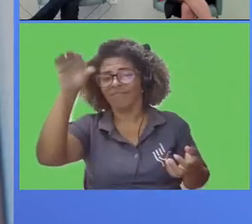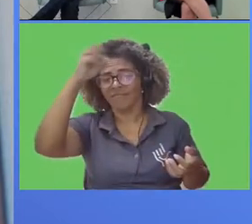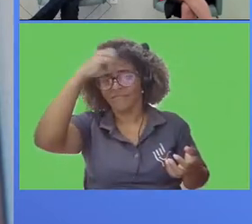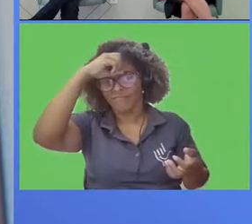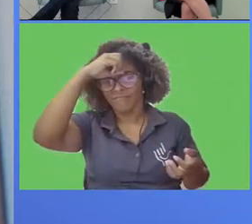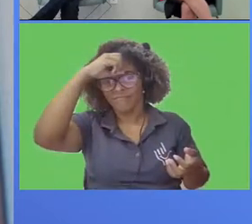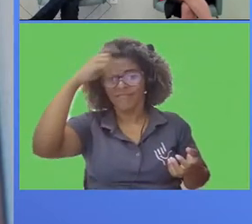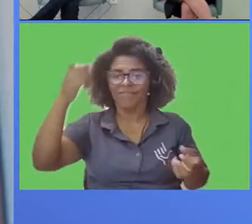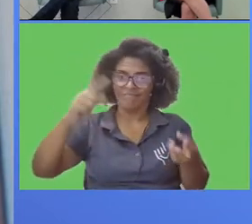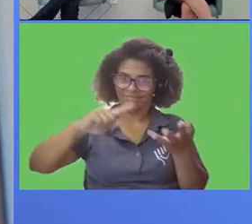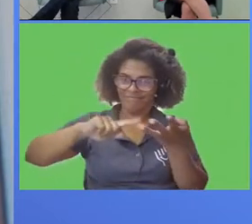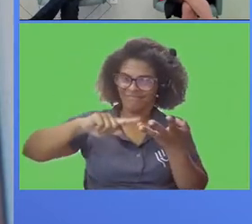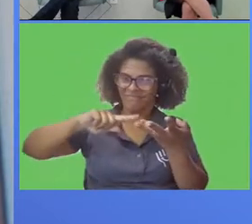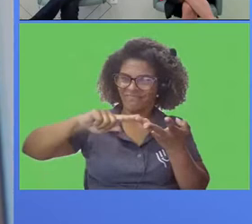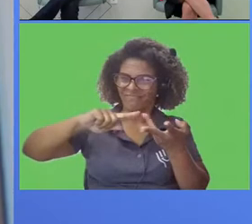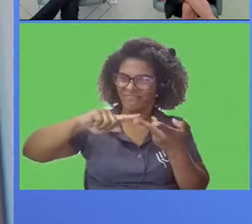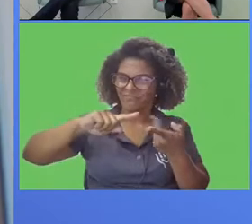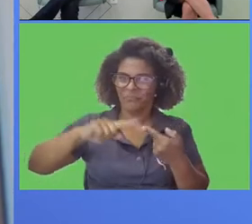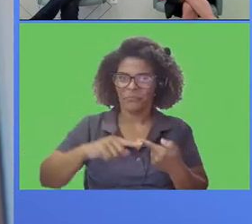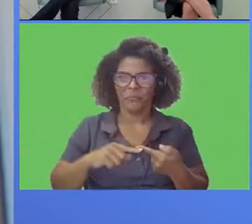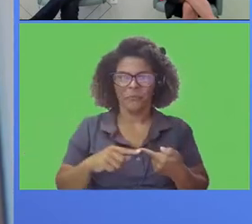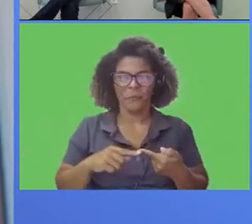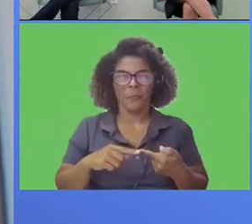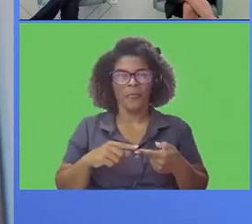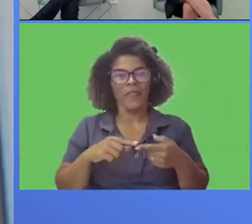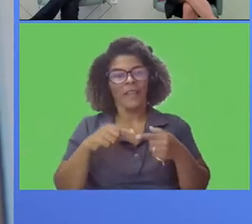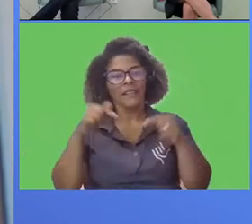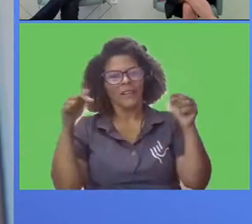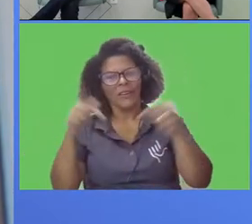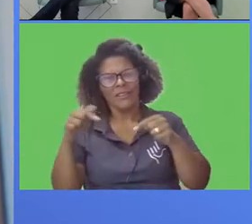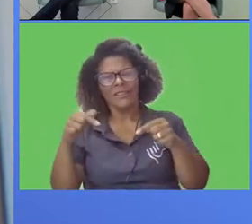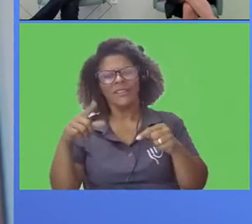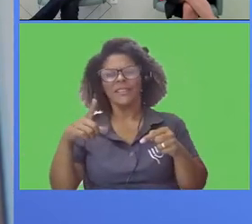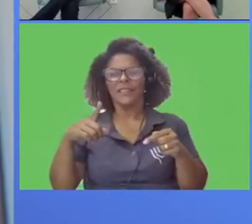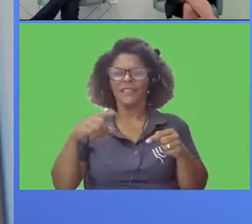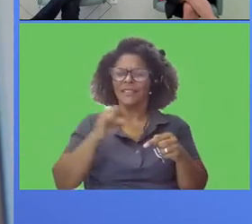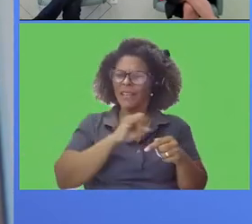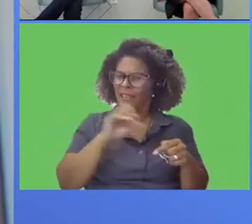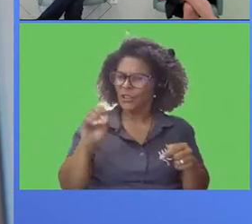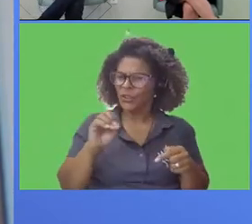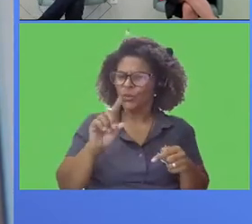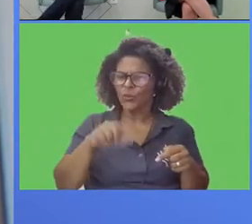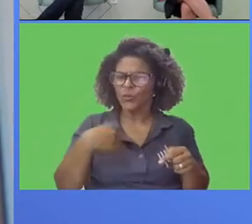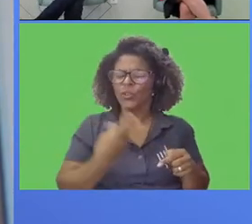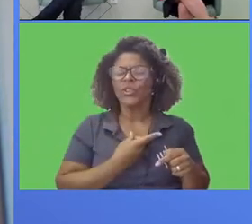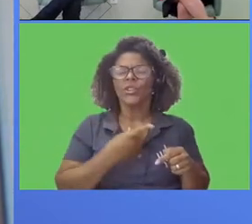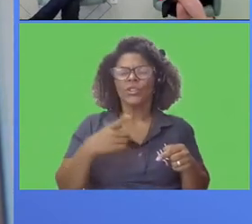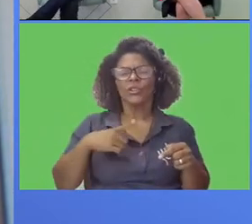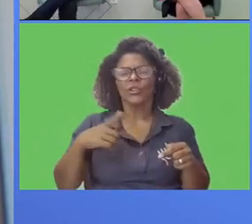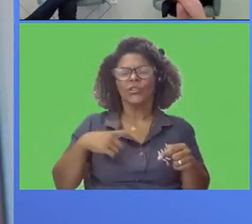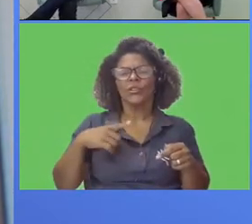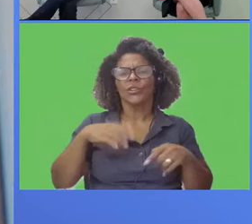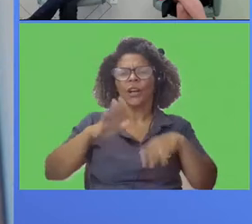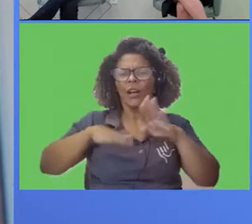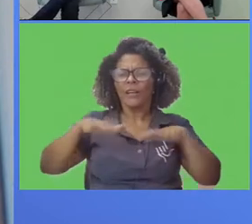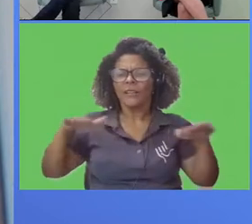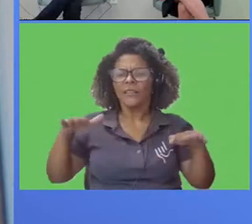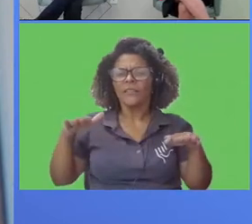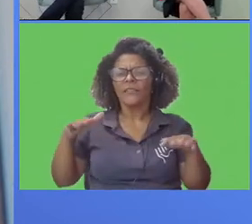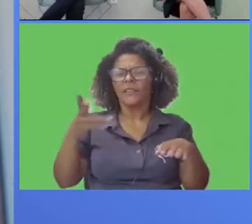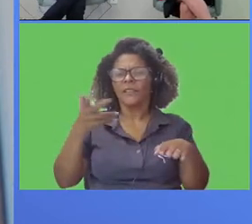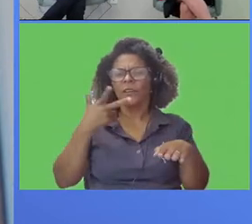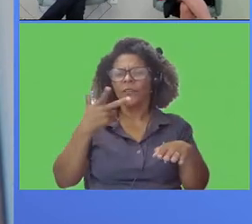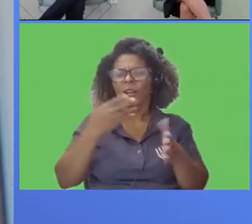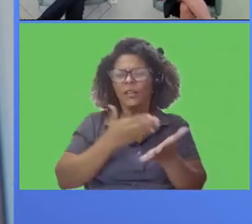Então, aqui a gente tem, né, e é isso que eu havia chamado atenção lá para o início,